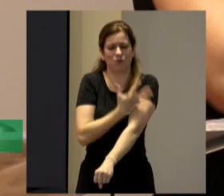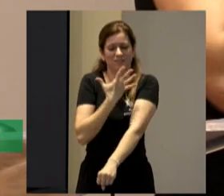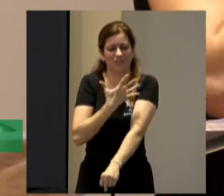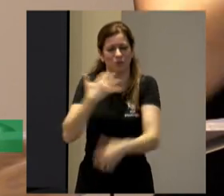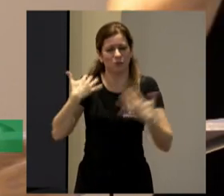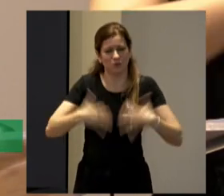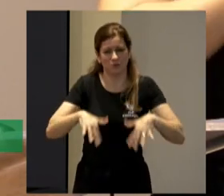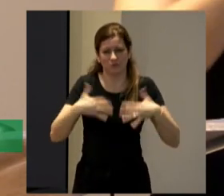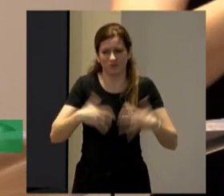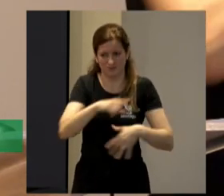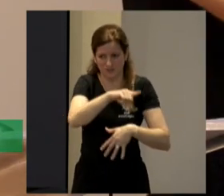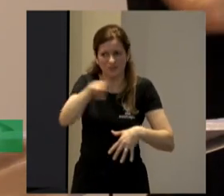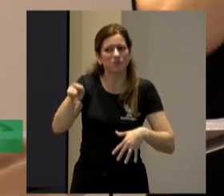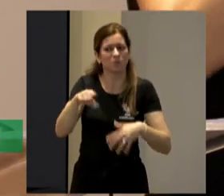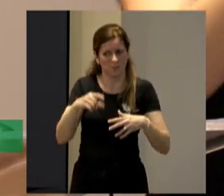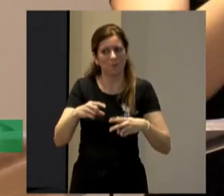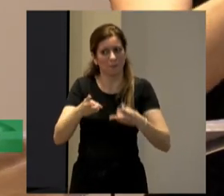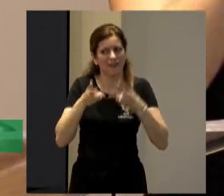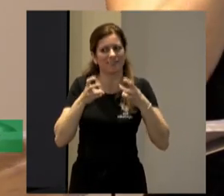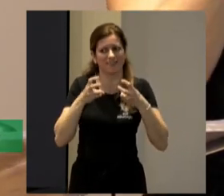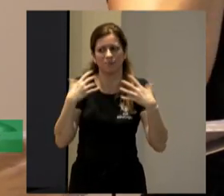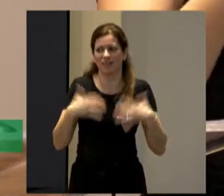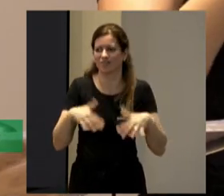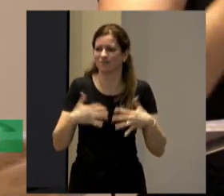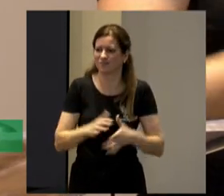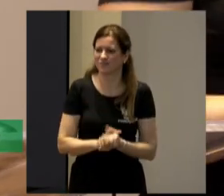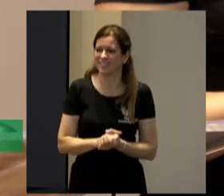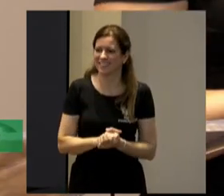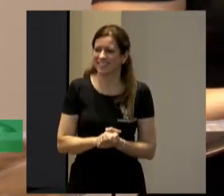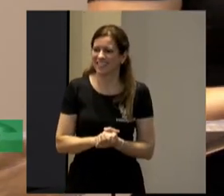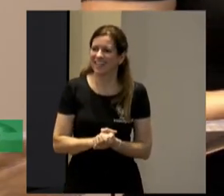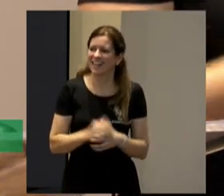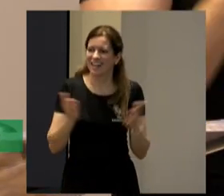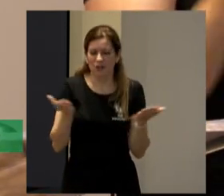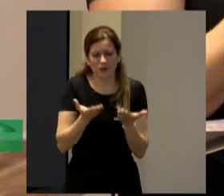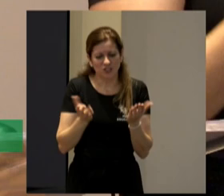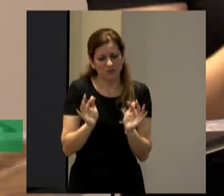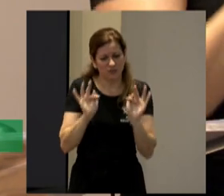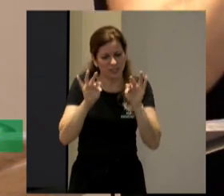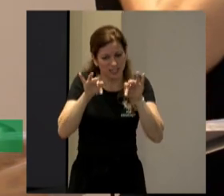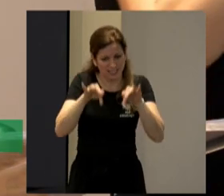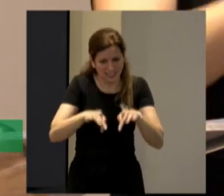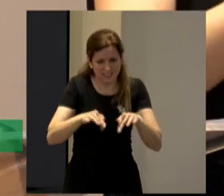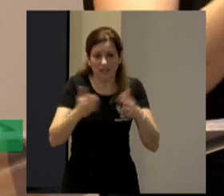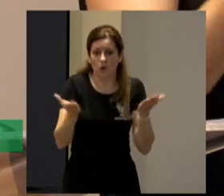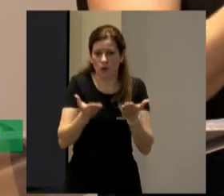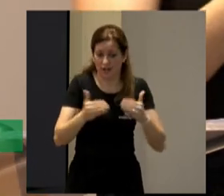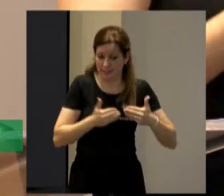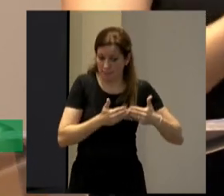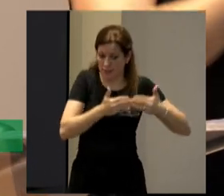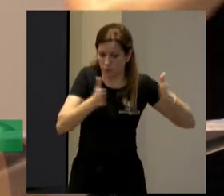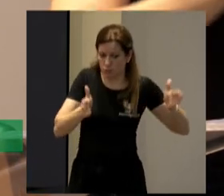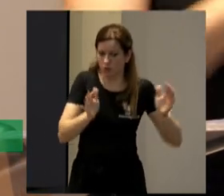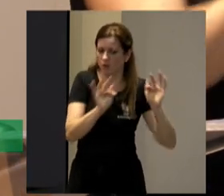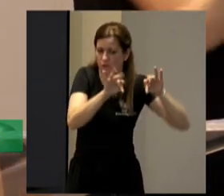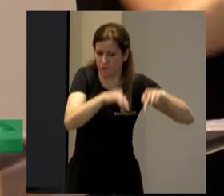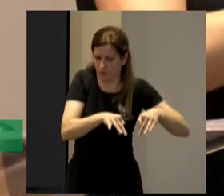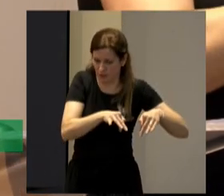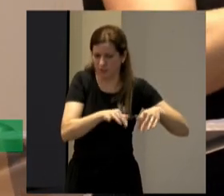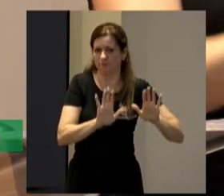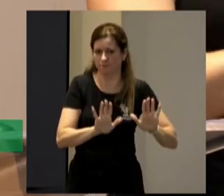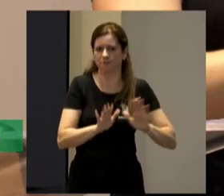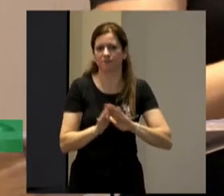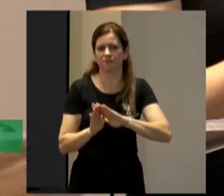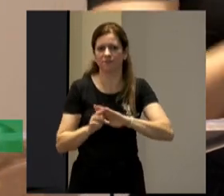como vocês viram, a gente finaliza essa cerimônia de abertura. Todas